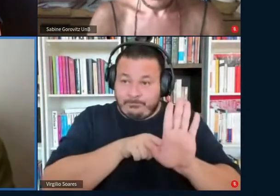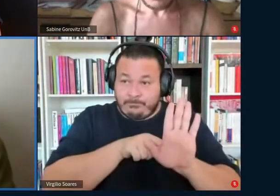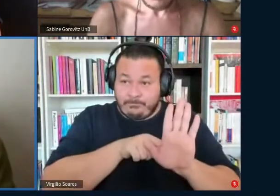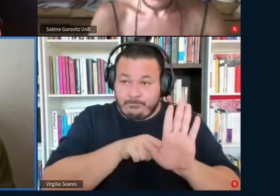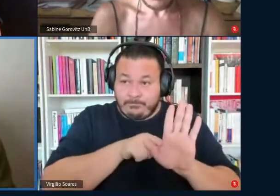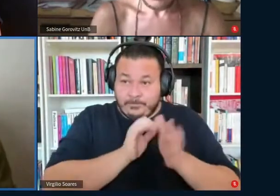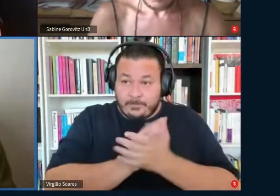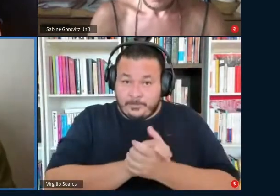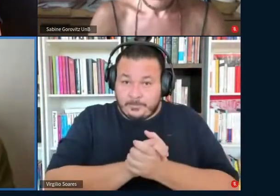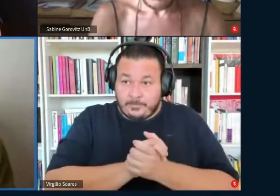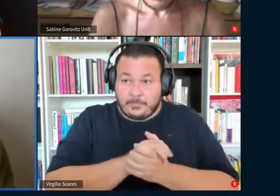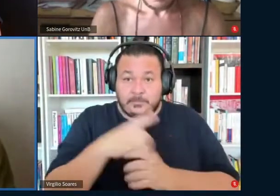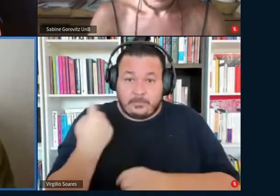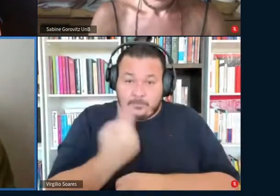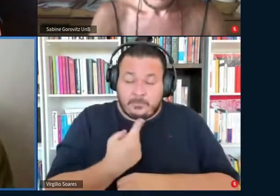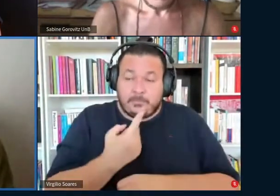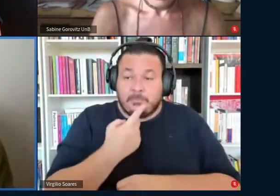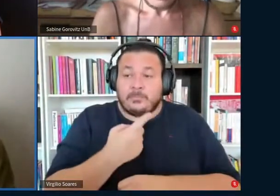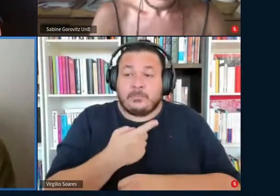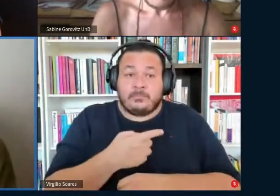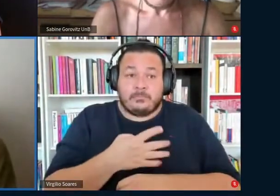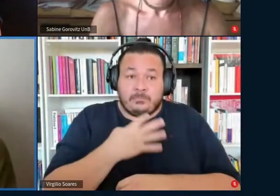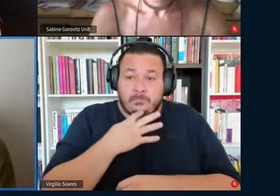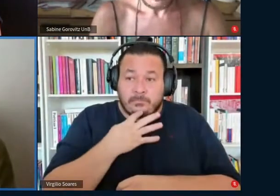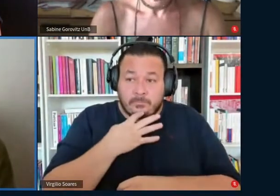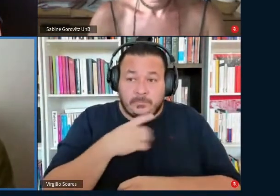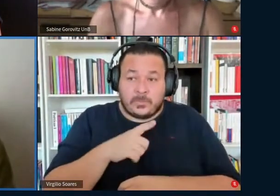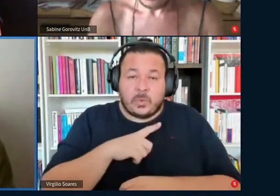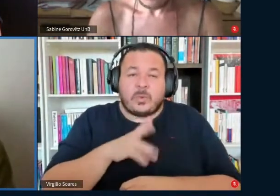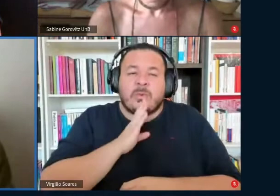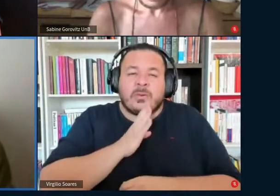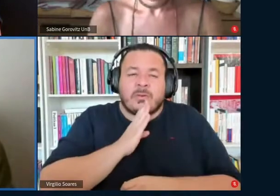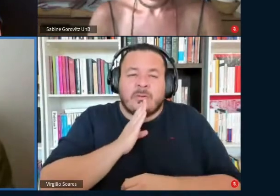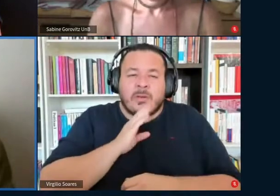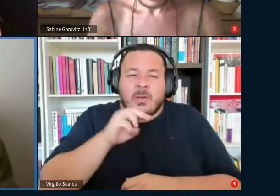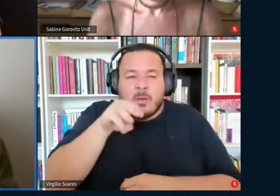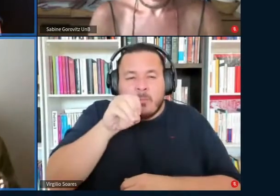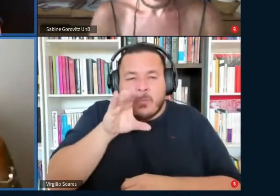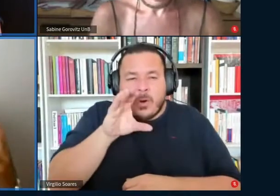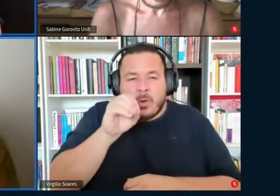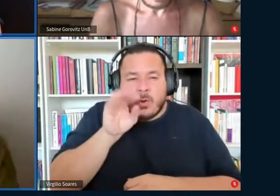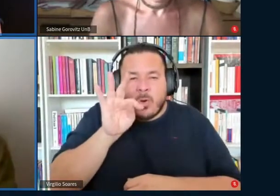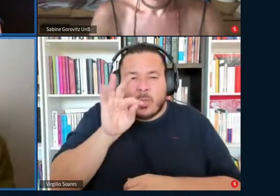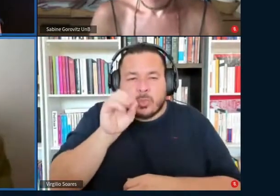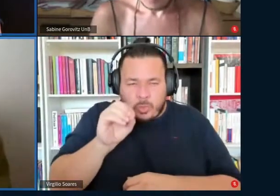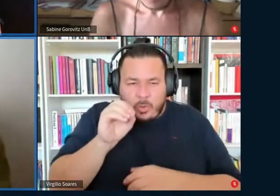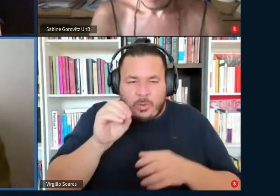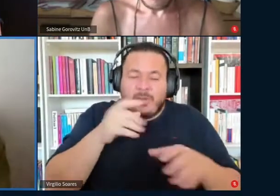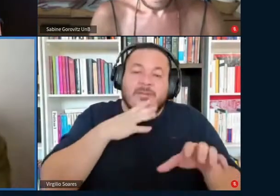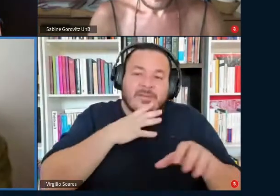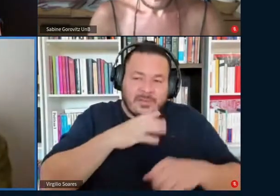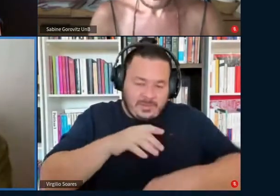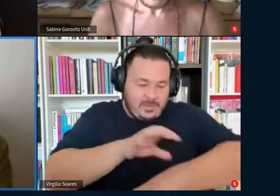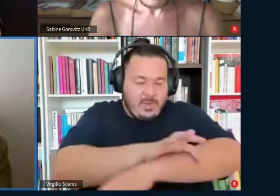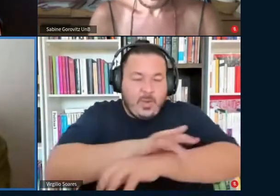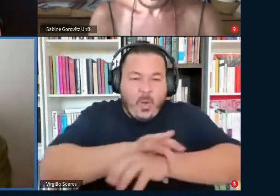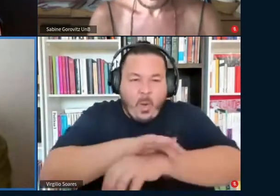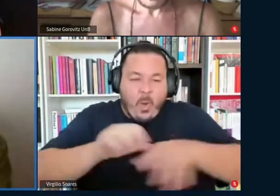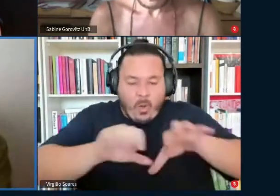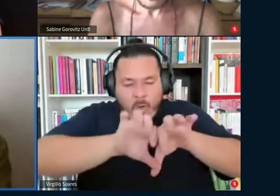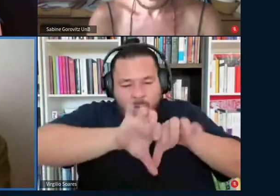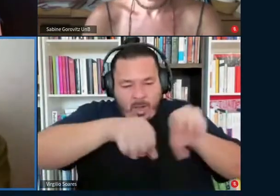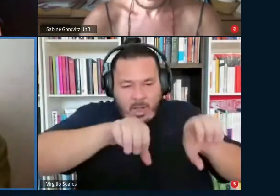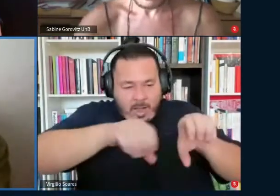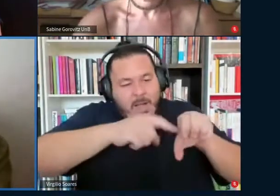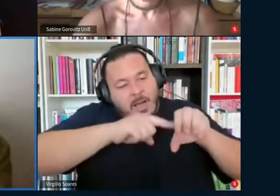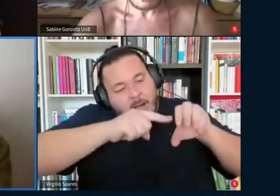bem familiar, né? Então, quem gosta de mocotó, que é aquela comida que a gente come, o tutano, sabe o tutano